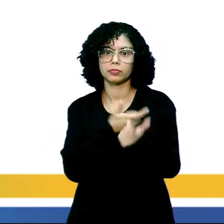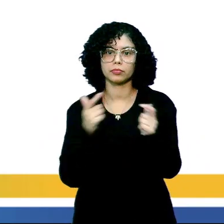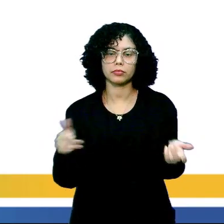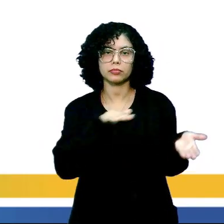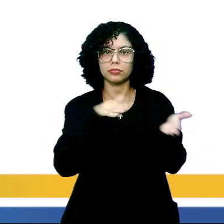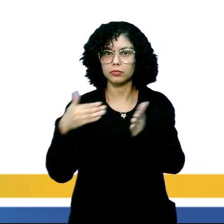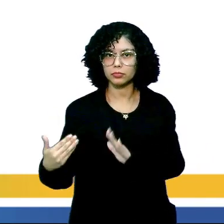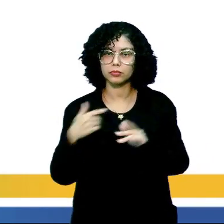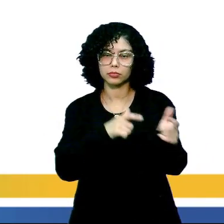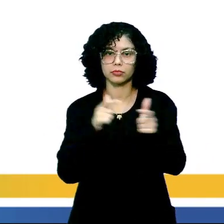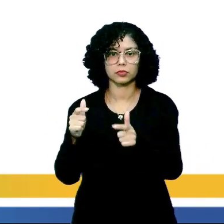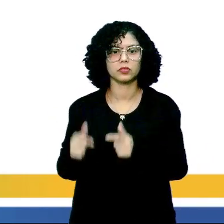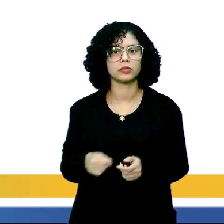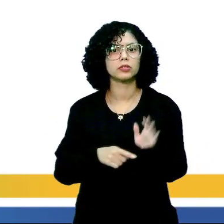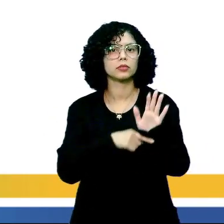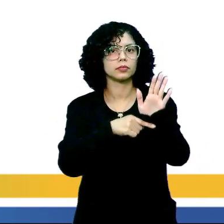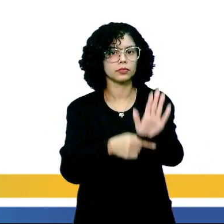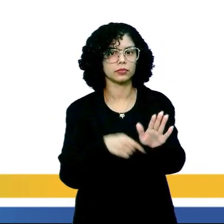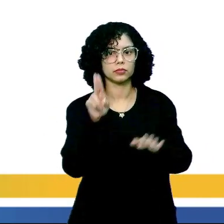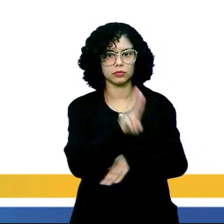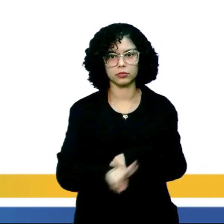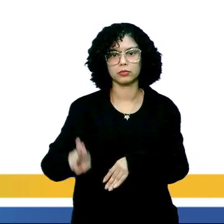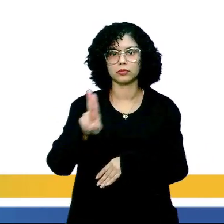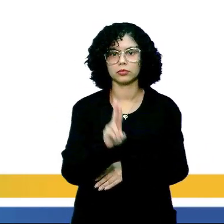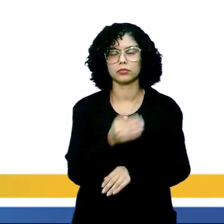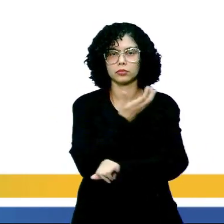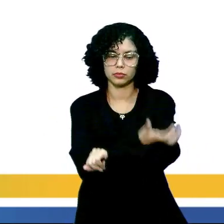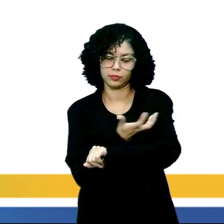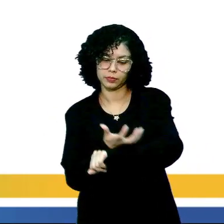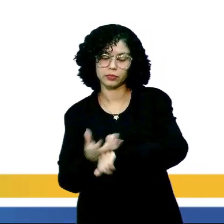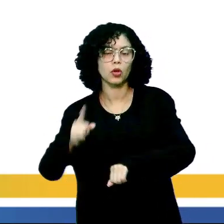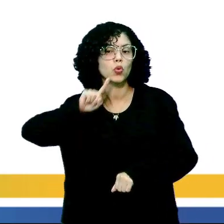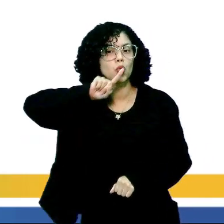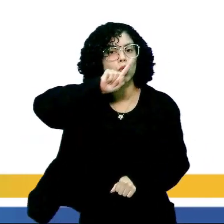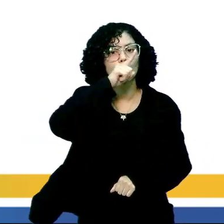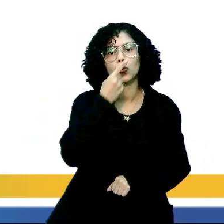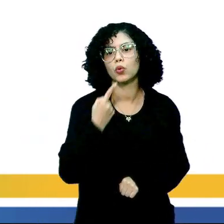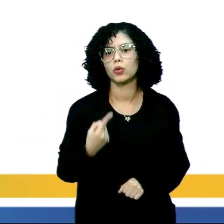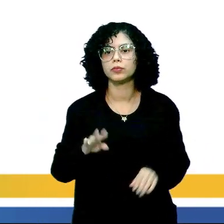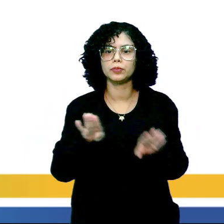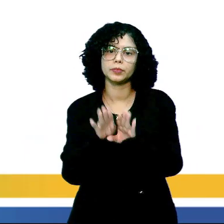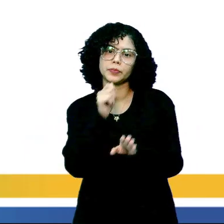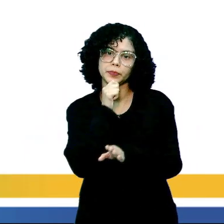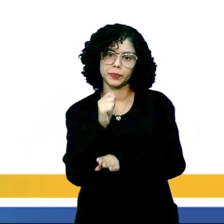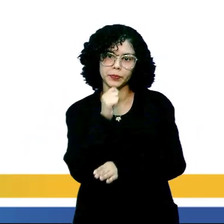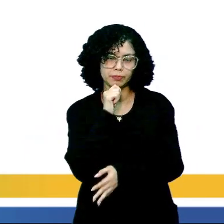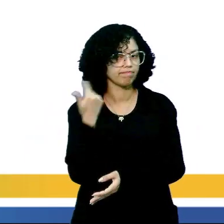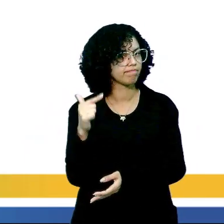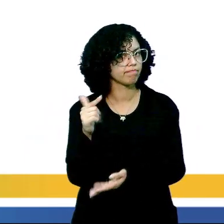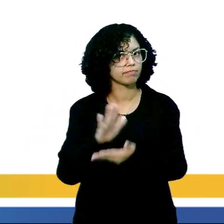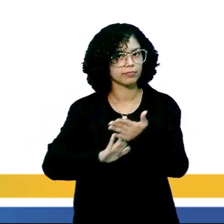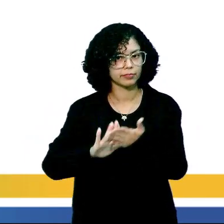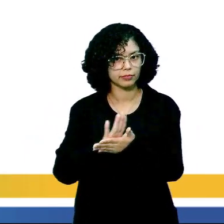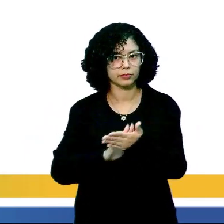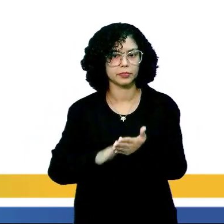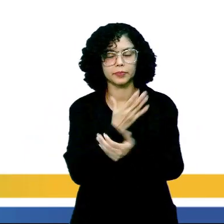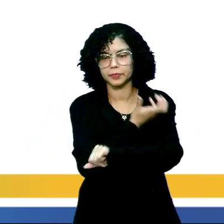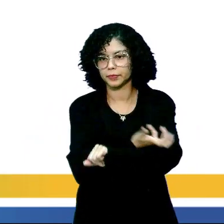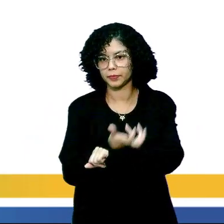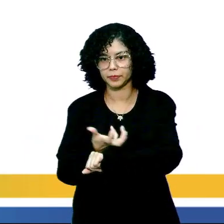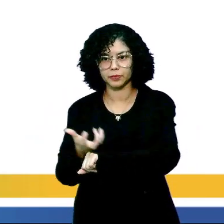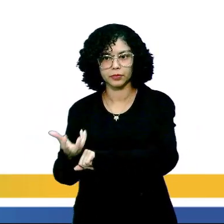parte do espaço disponível era usado para plantio de cana, o que não dava espaço, então, para o plantio